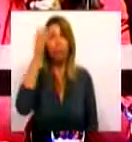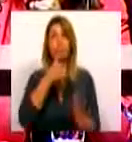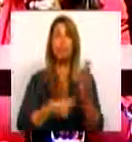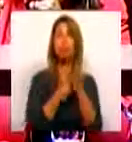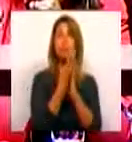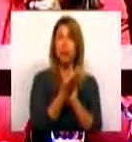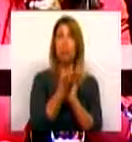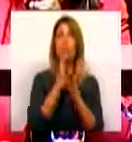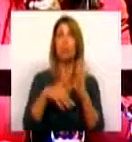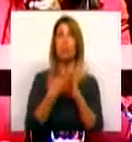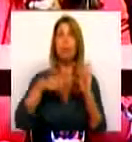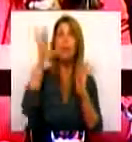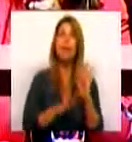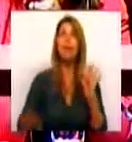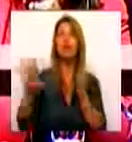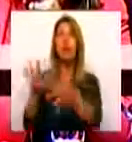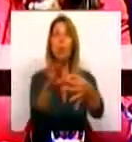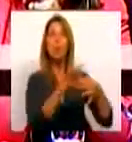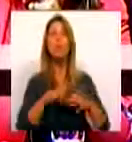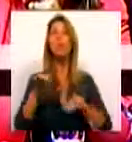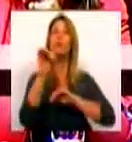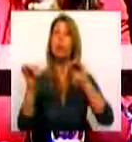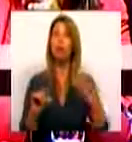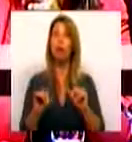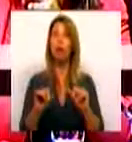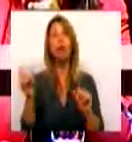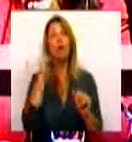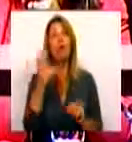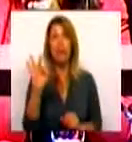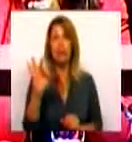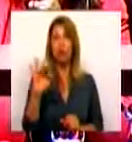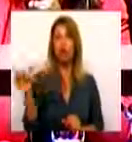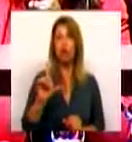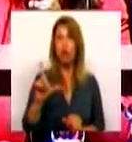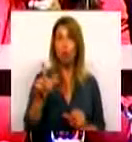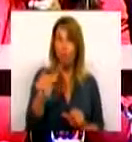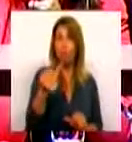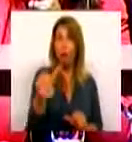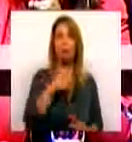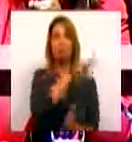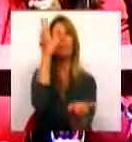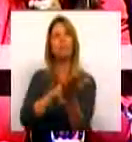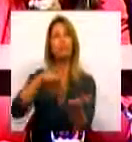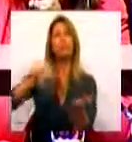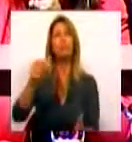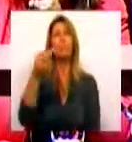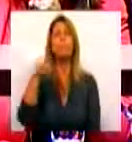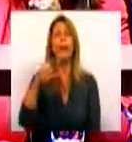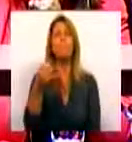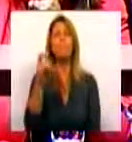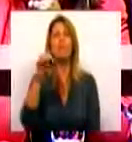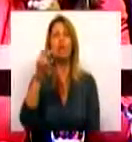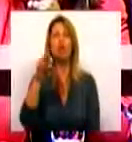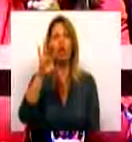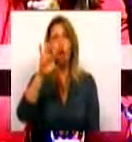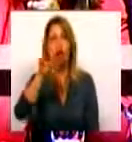Plano Nacional de Coesão Territorial, no próximo dia 14 de julho vamos aprovar na Pampilhosa da Serra, conjuntamente com o